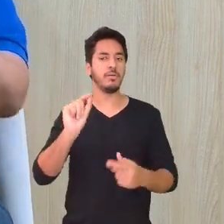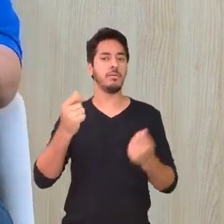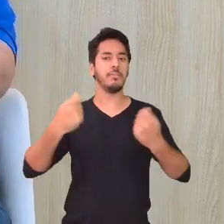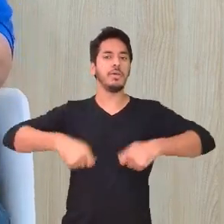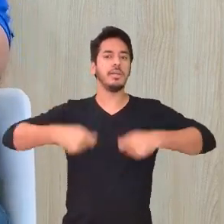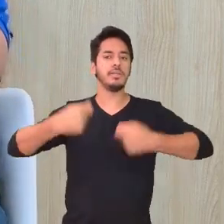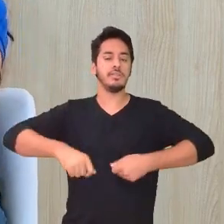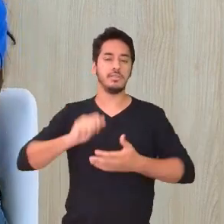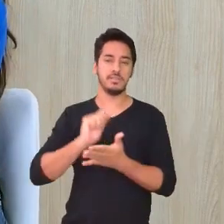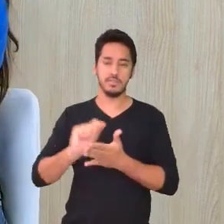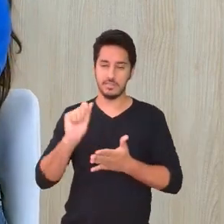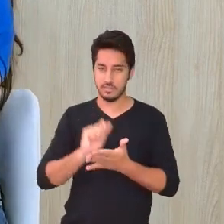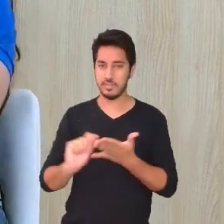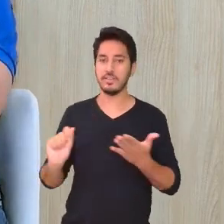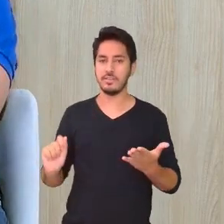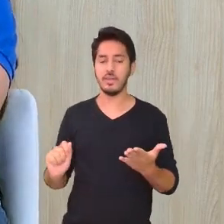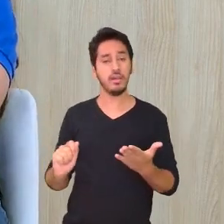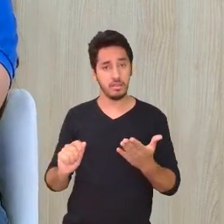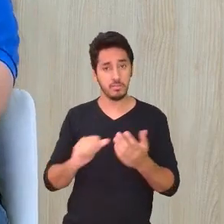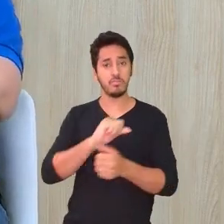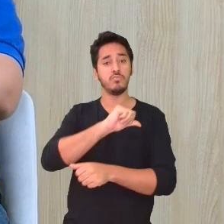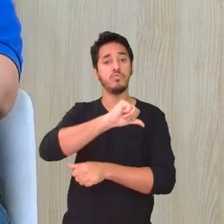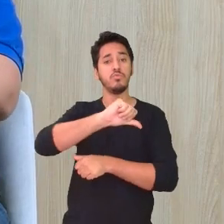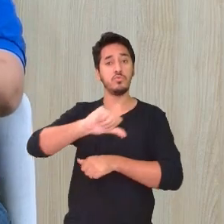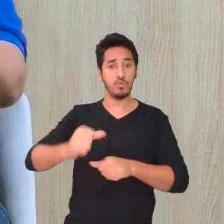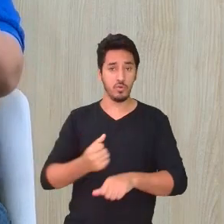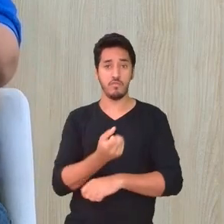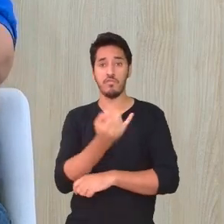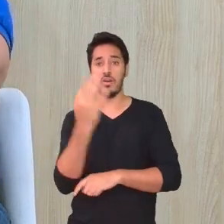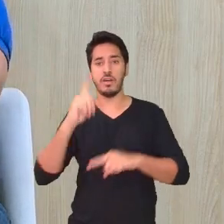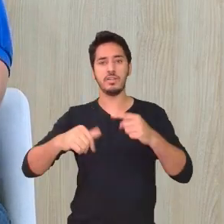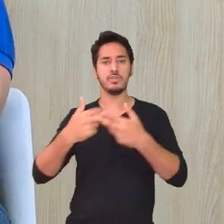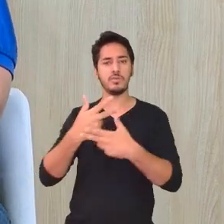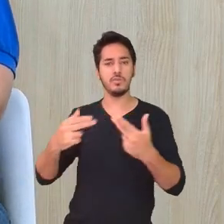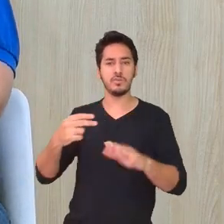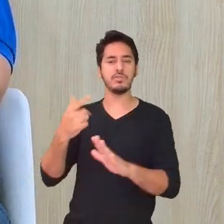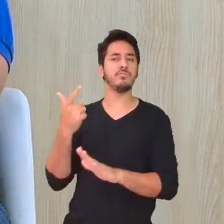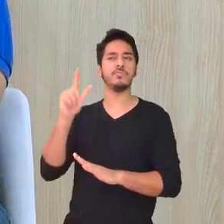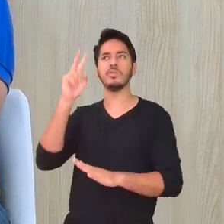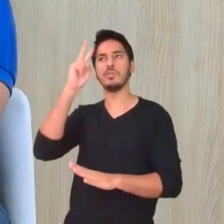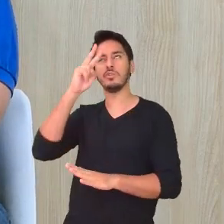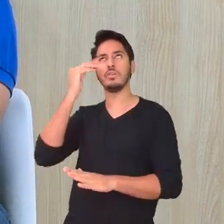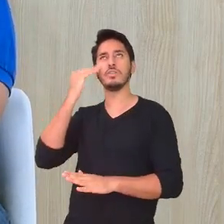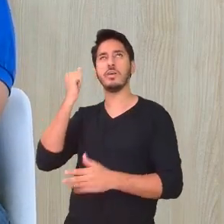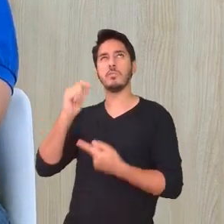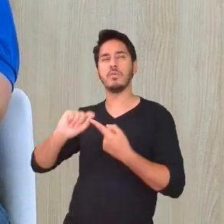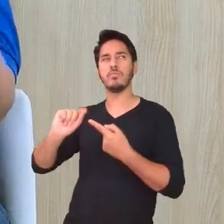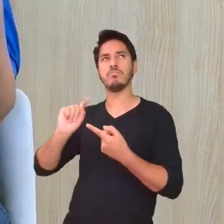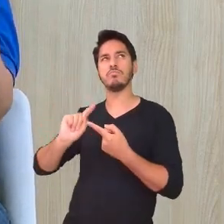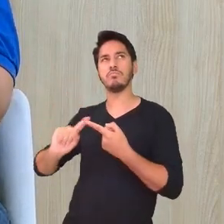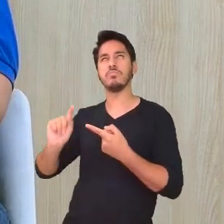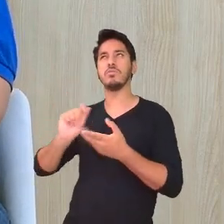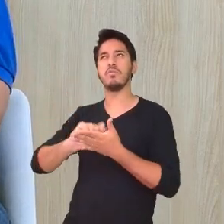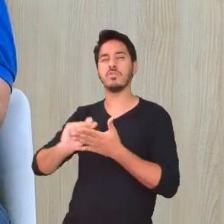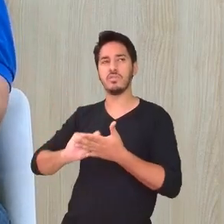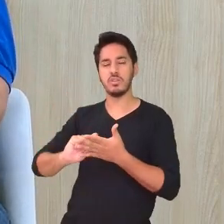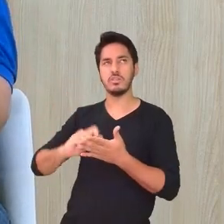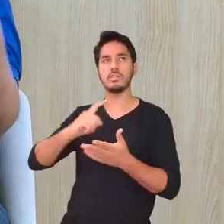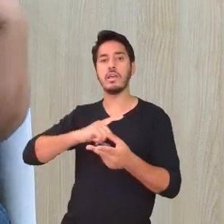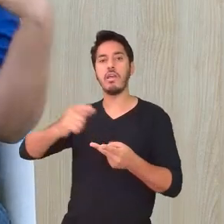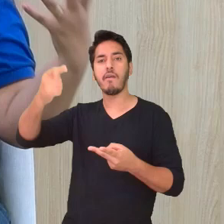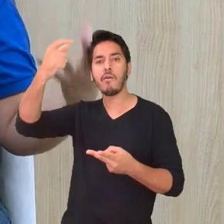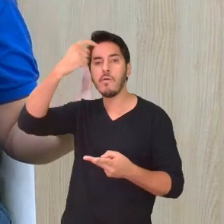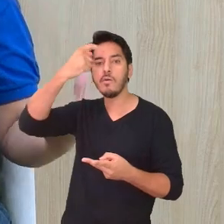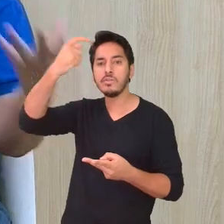ser escrito. É outra história, né? E mudou muita coisa, não foi, Tiago? É outra história, porque a gente precisa saber o que está fazendo, não é? Ter consciência, e